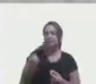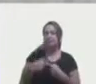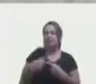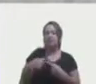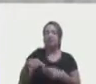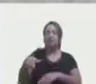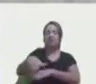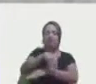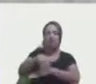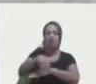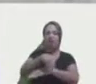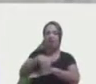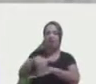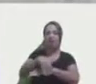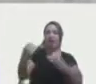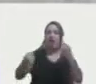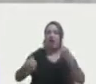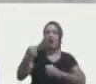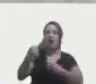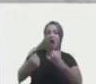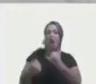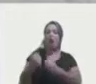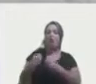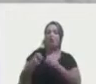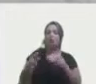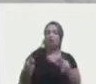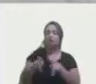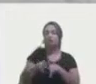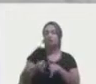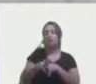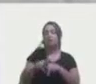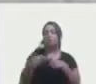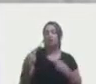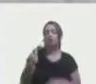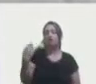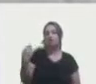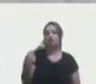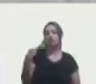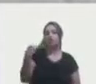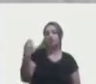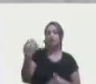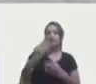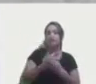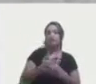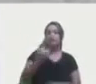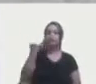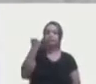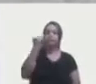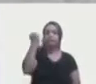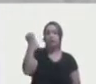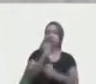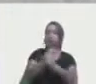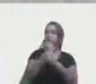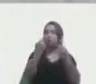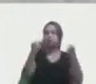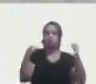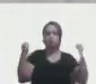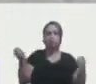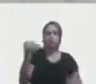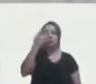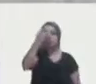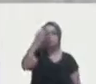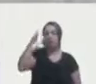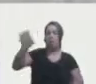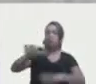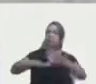né então a gente explica tudo isso são dois acessos importantes com uma movimentação gigantesca de pessoas veículos